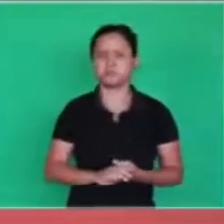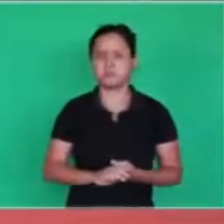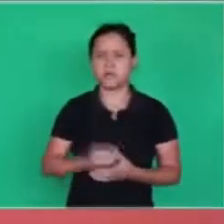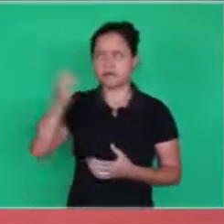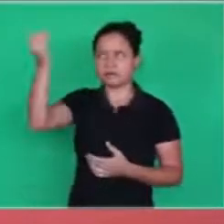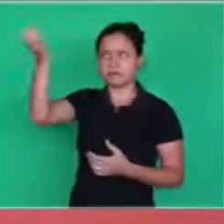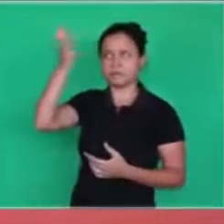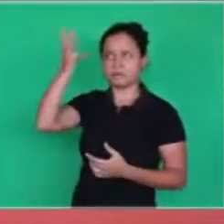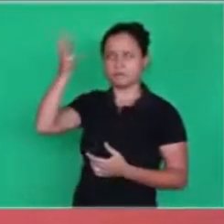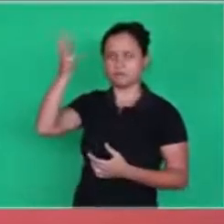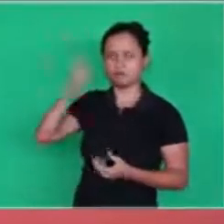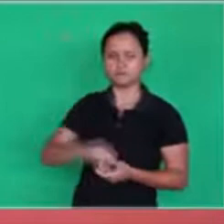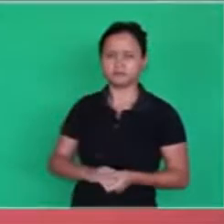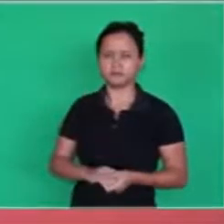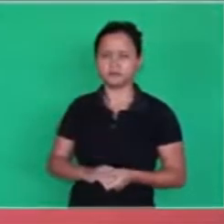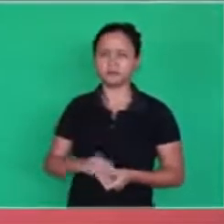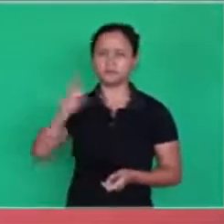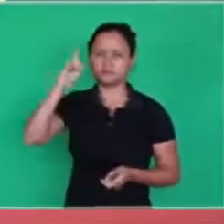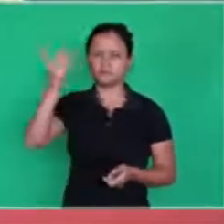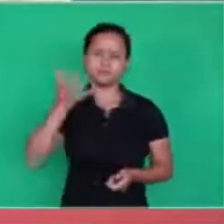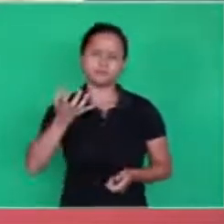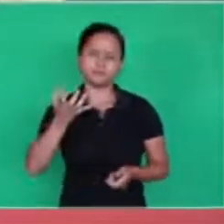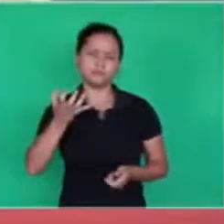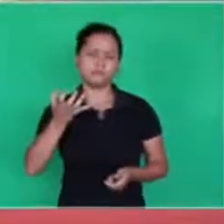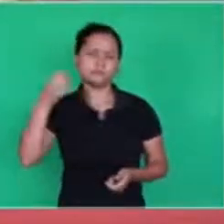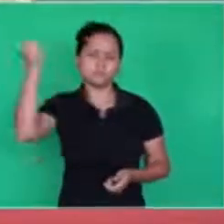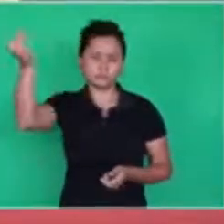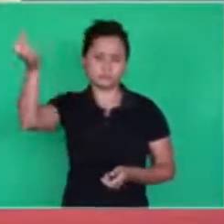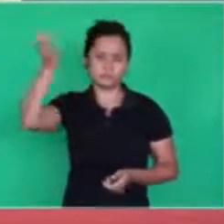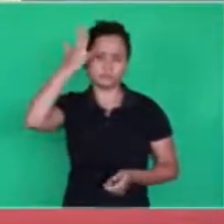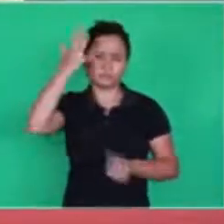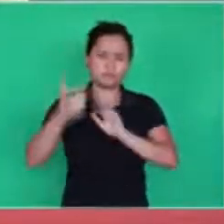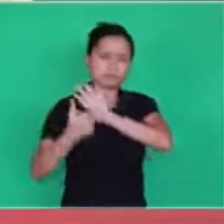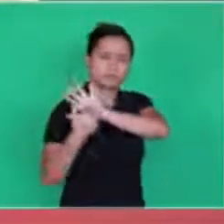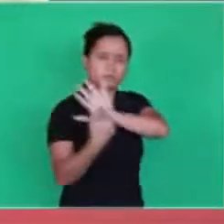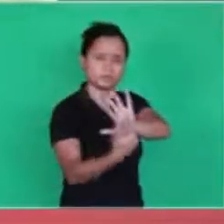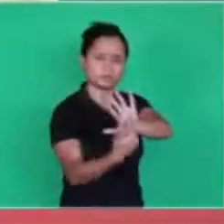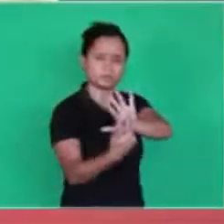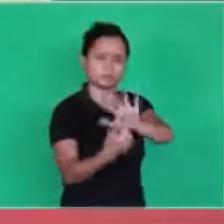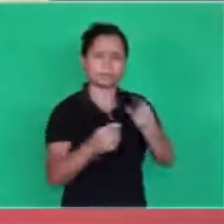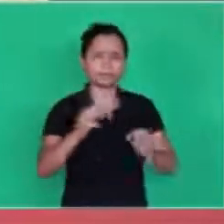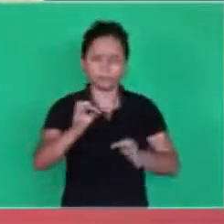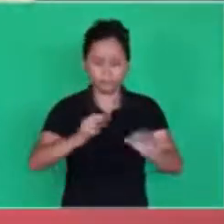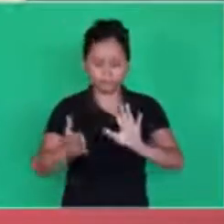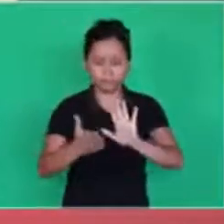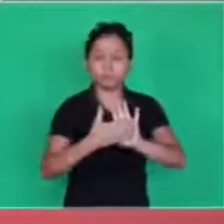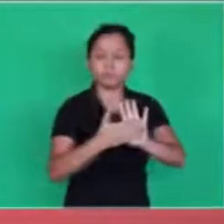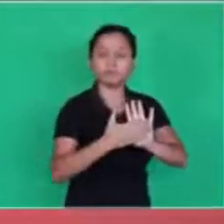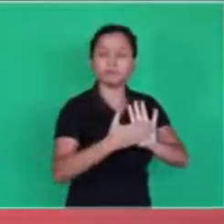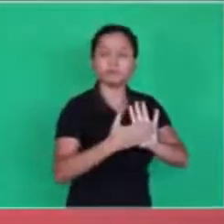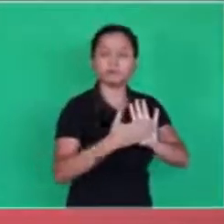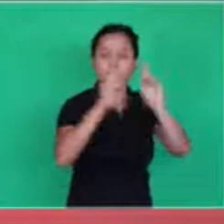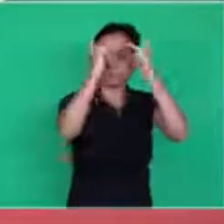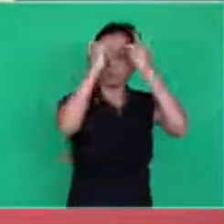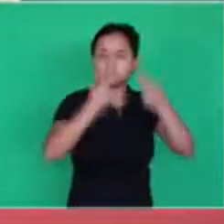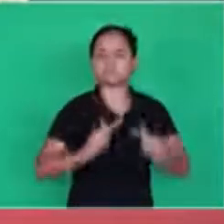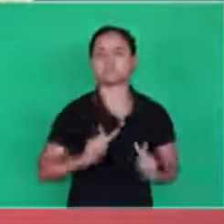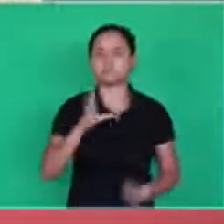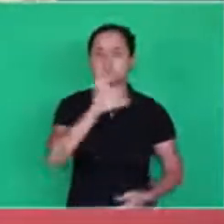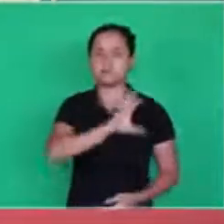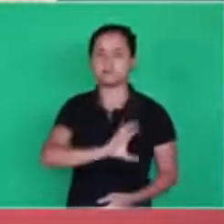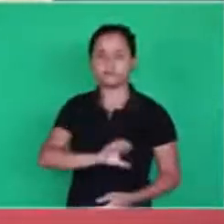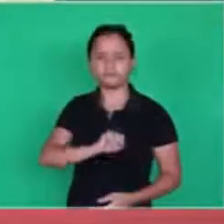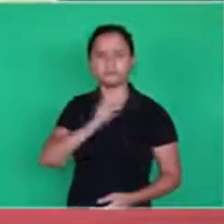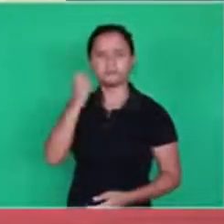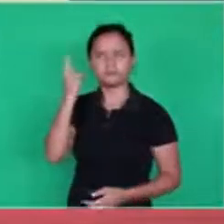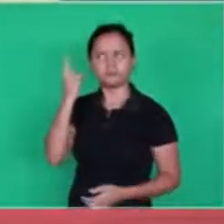Deus quer revelar. Por quê? Ele tem um projeto para o homem. É o amor dele. Não é amor de uma religião, é